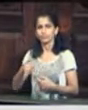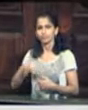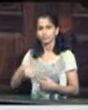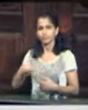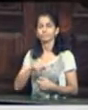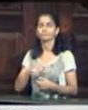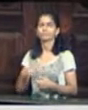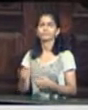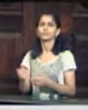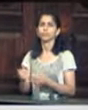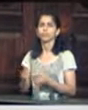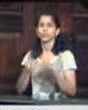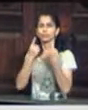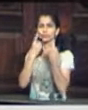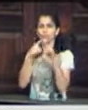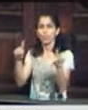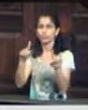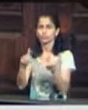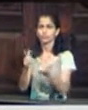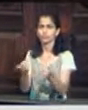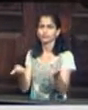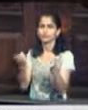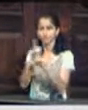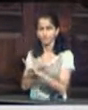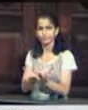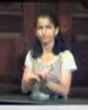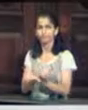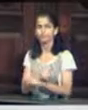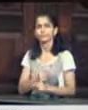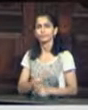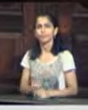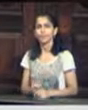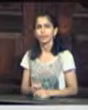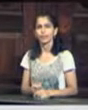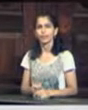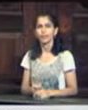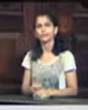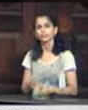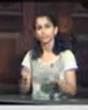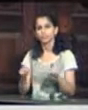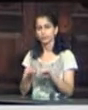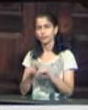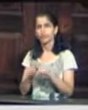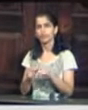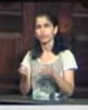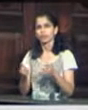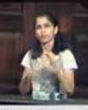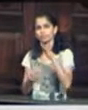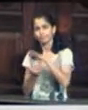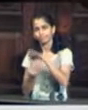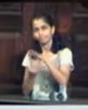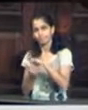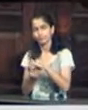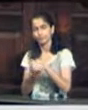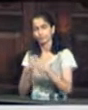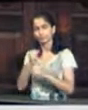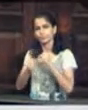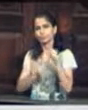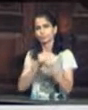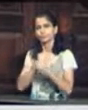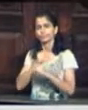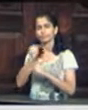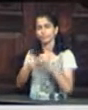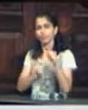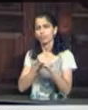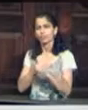mandato vai se posicionar contra esta tentativa tosca de tentar impedir, por um tempo indeterminado, toda